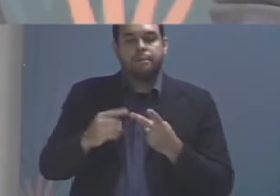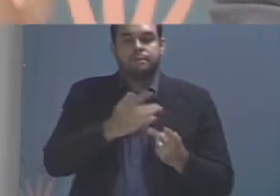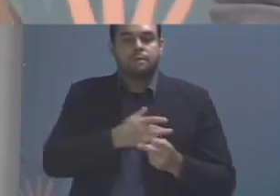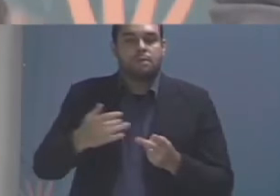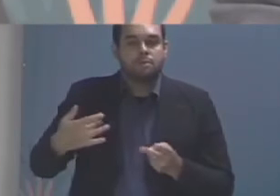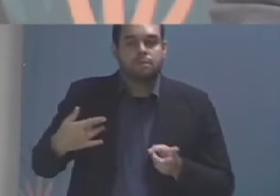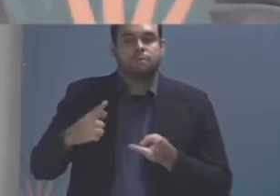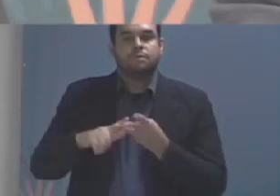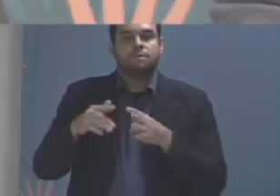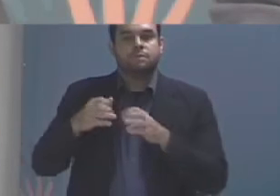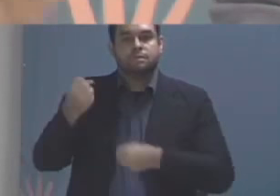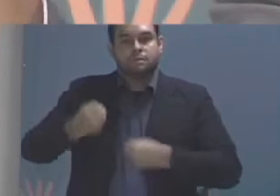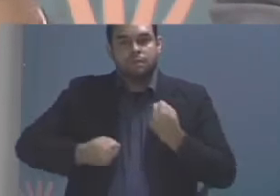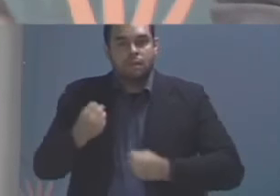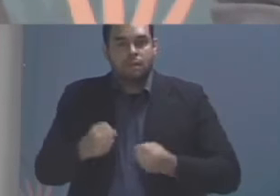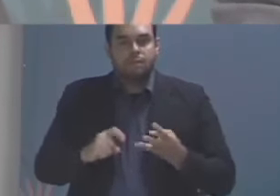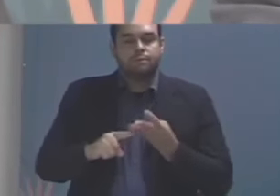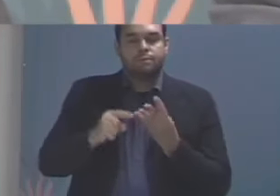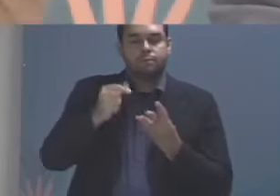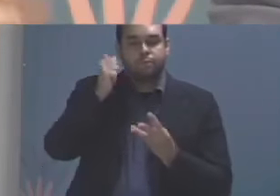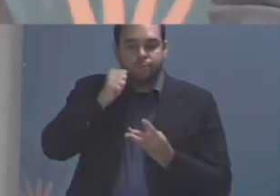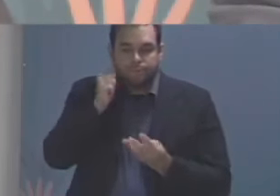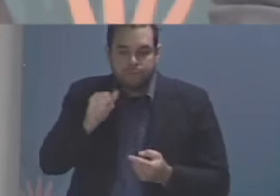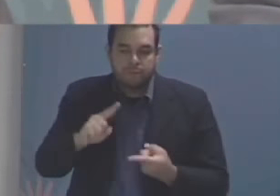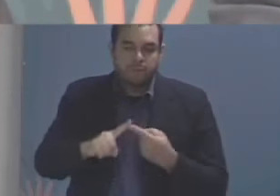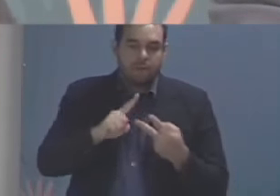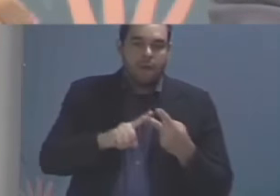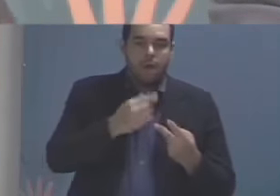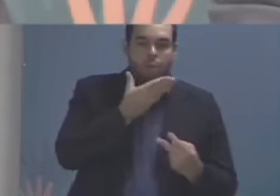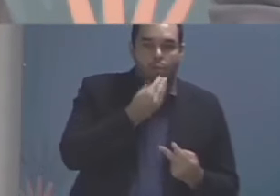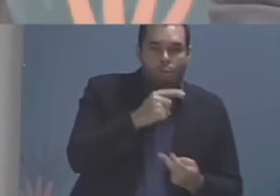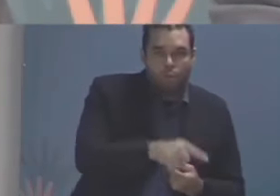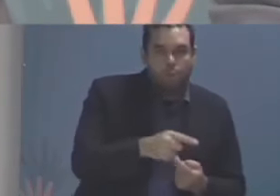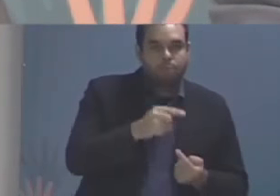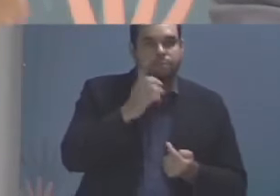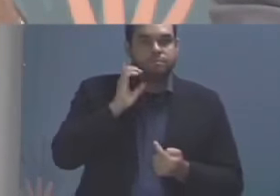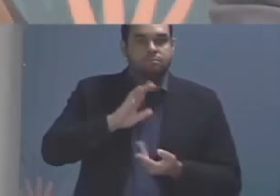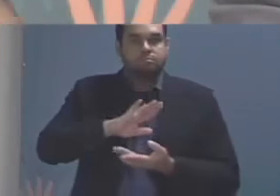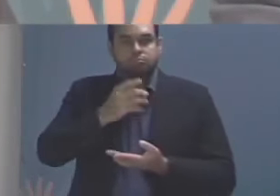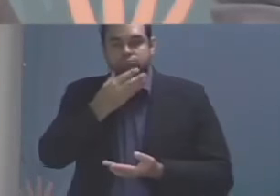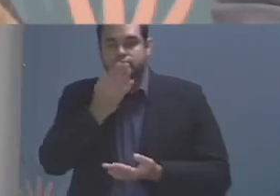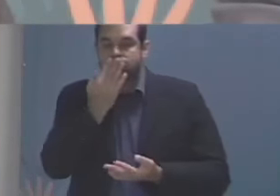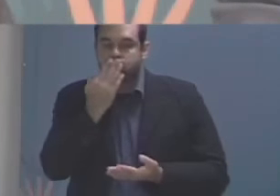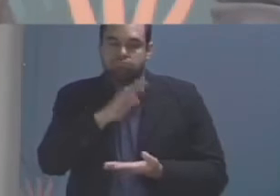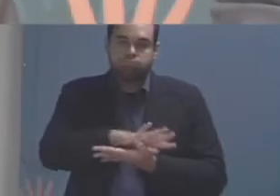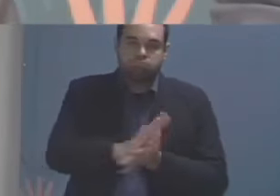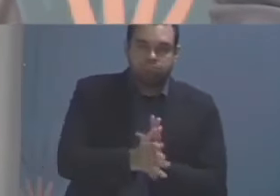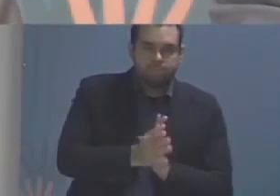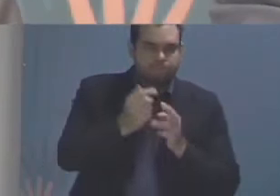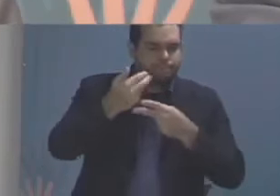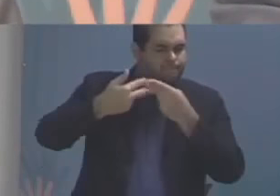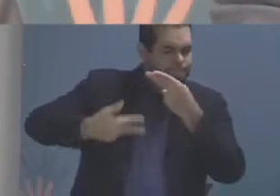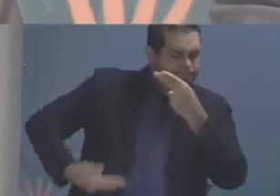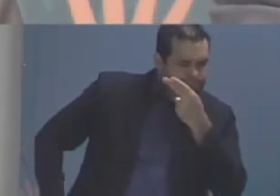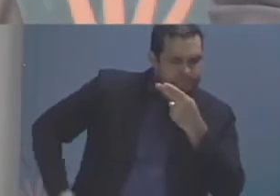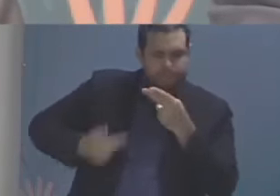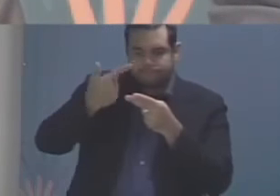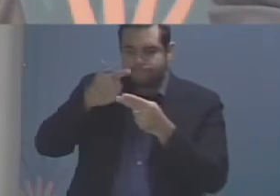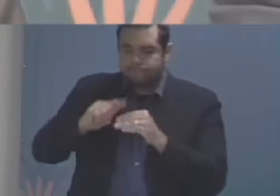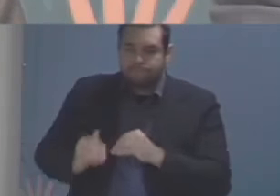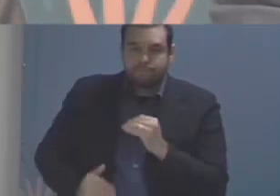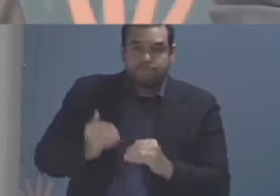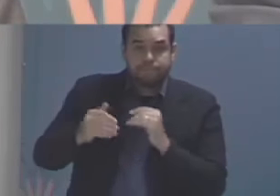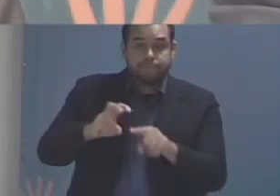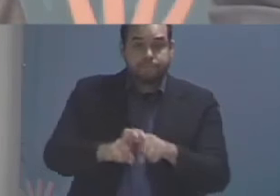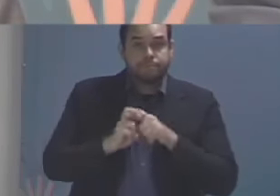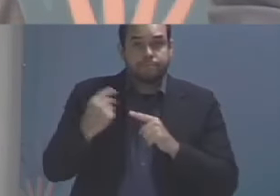emergência, desastre, gênero feminino, racismo, direitos humanos em todas as suas frentes. Todas as séries históricas foram batidas, e